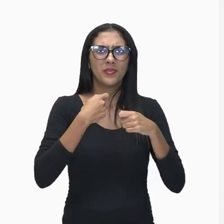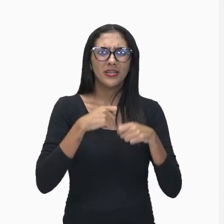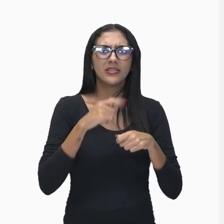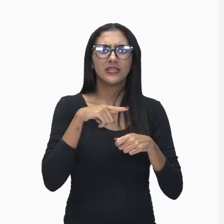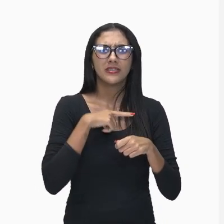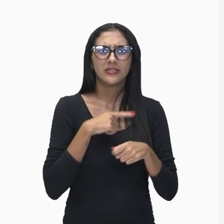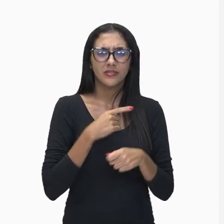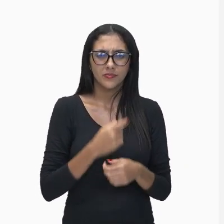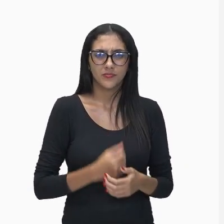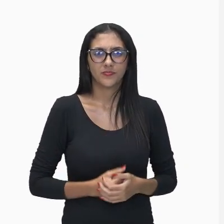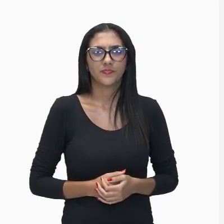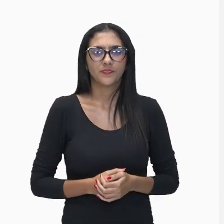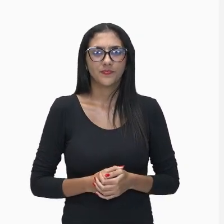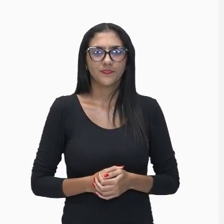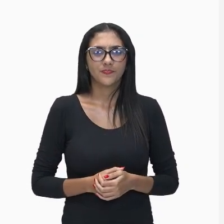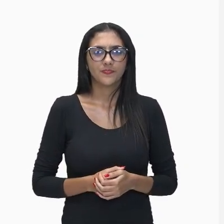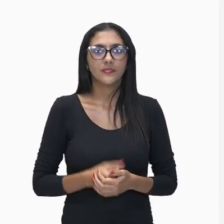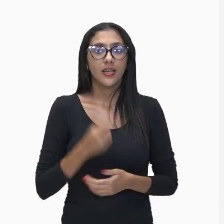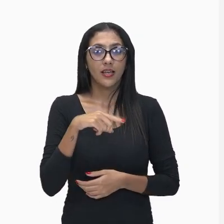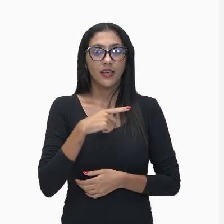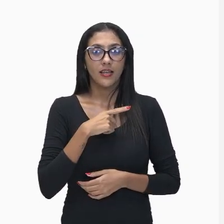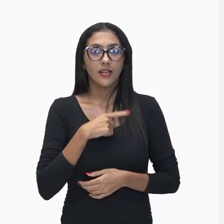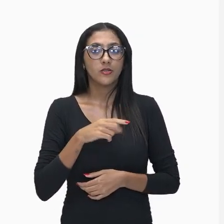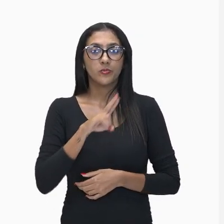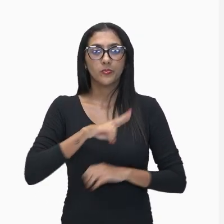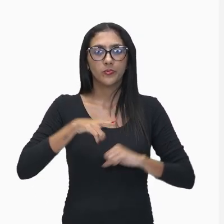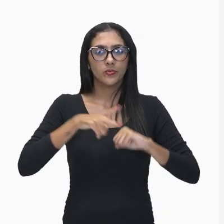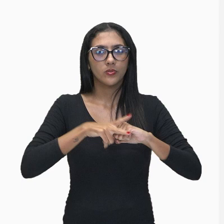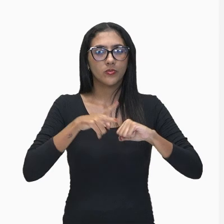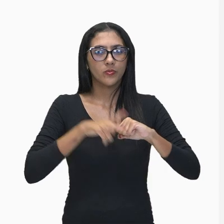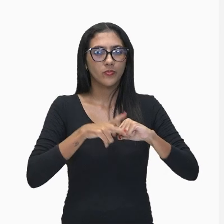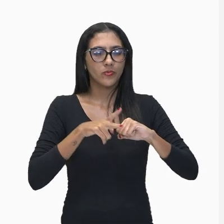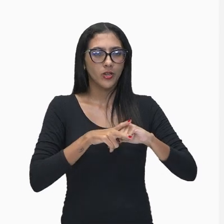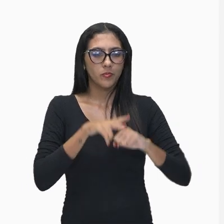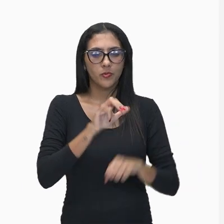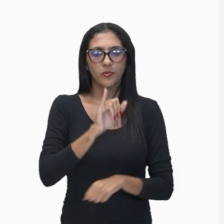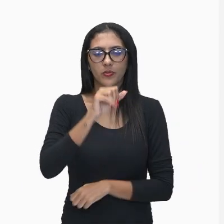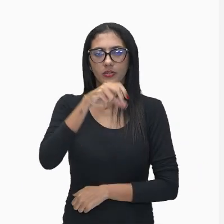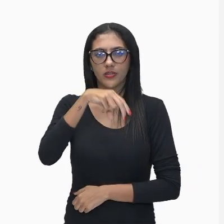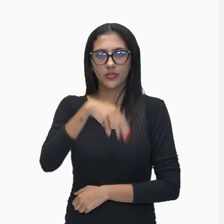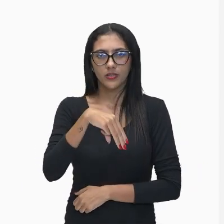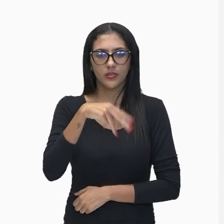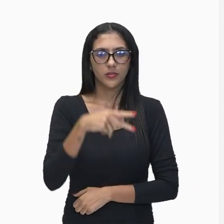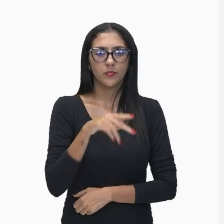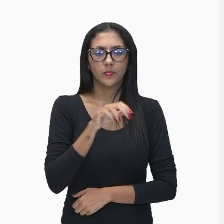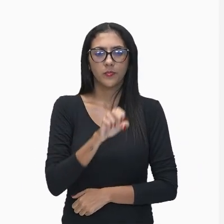singular? Porque este é um verbo impessoal. E